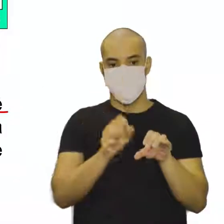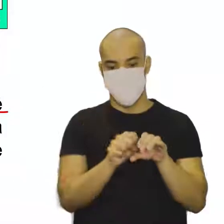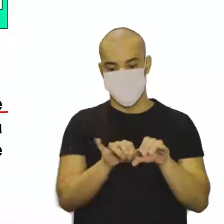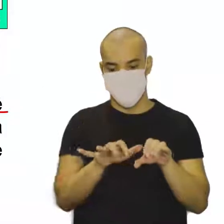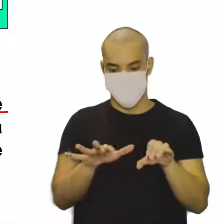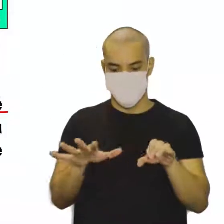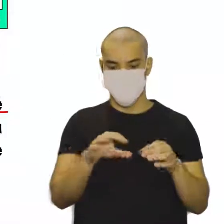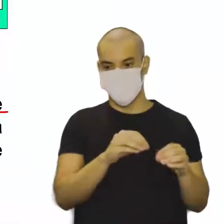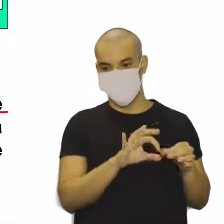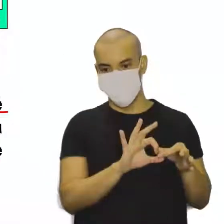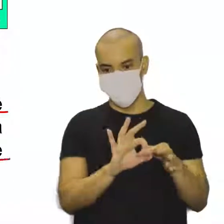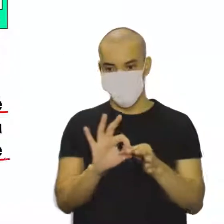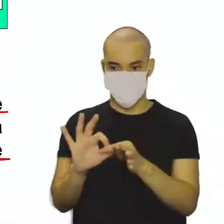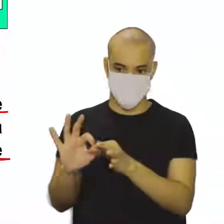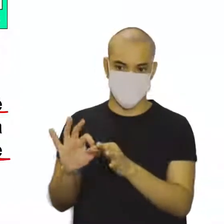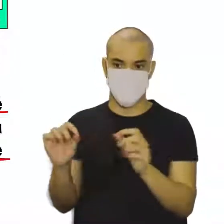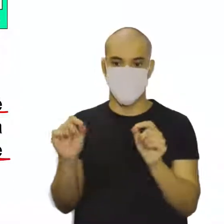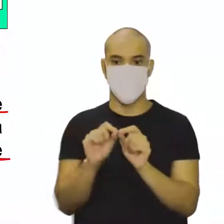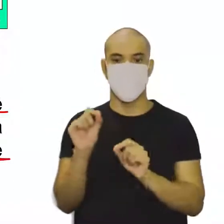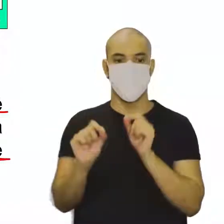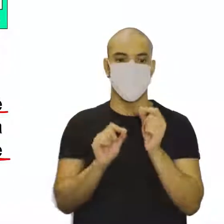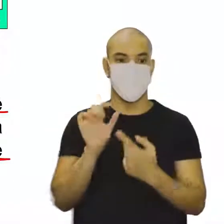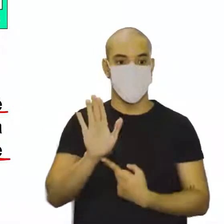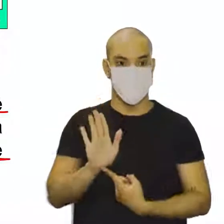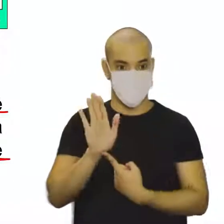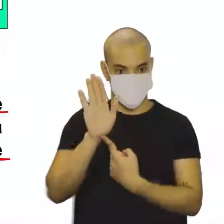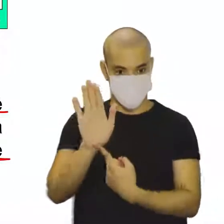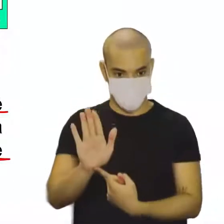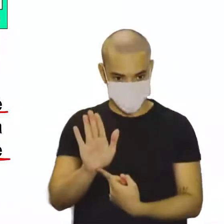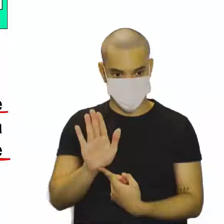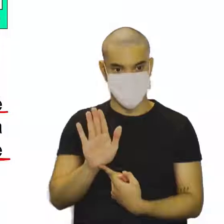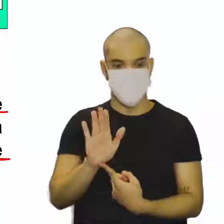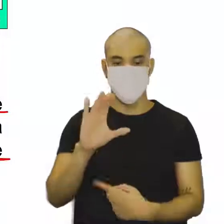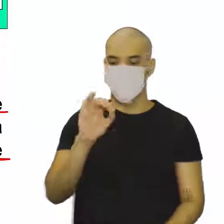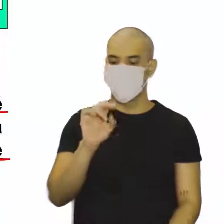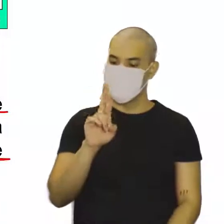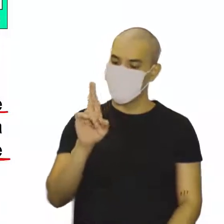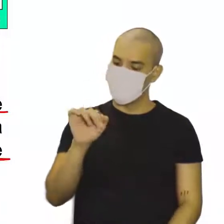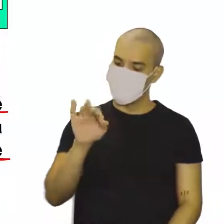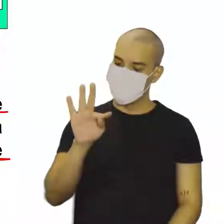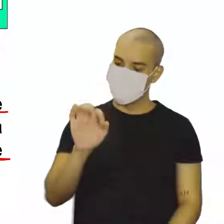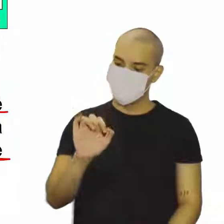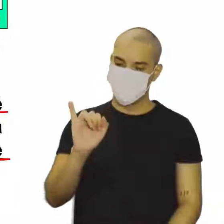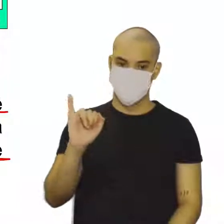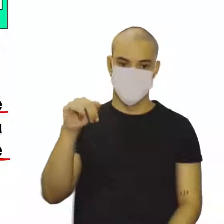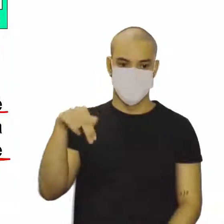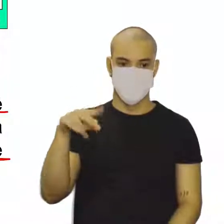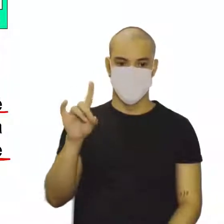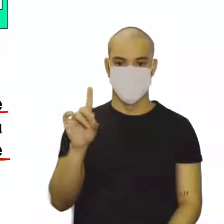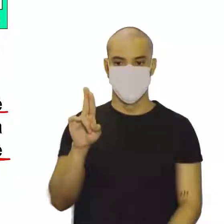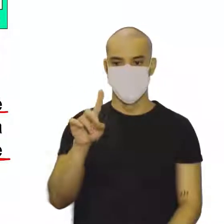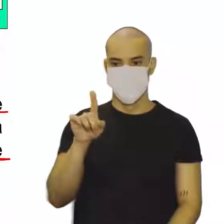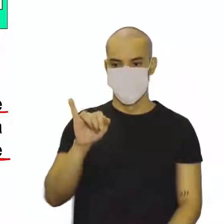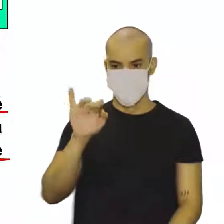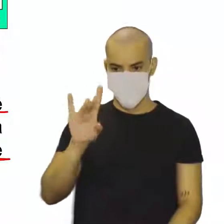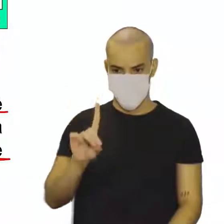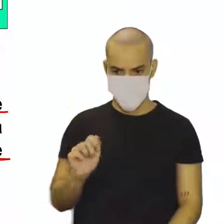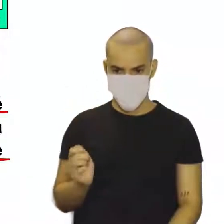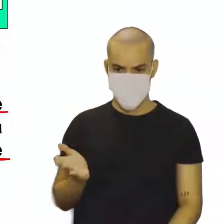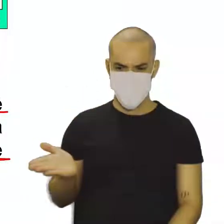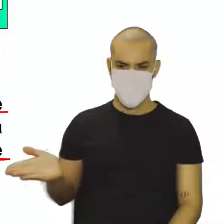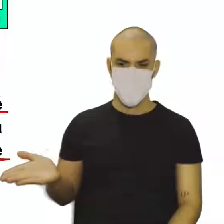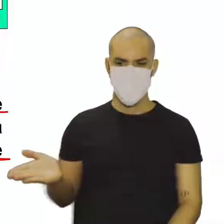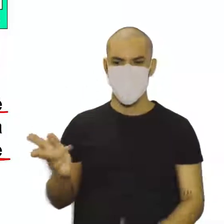que é induzida, ou seja, que aparece, é chamada de corrente induzida, tá, pessoal? Então eu